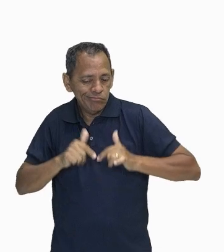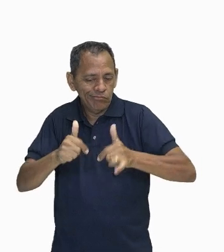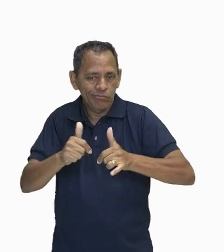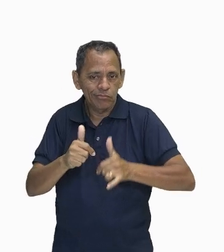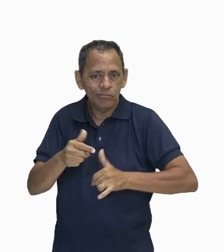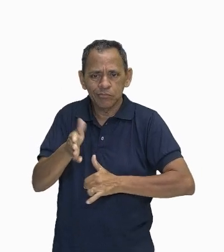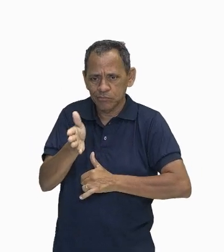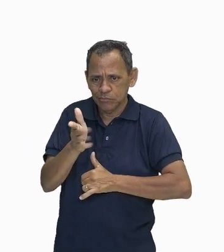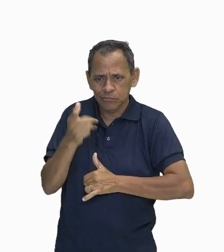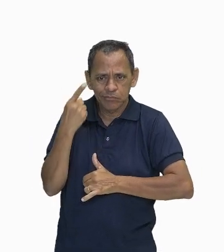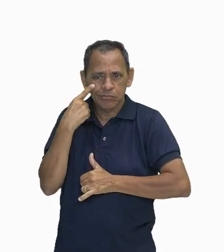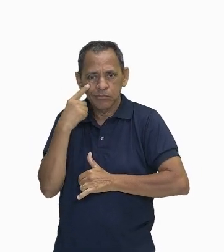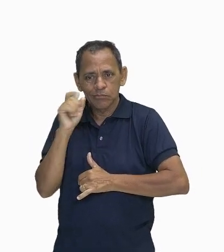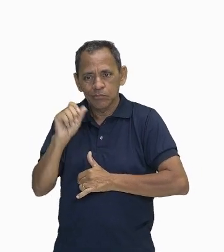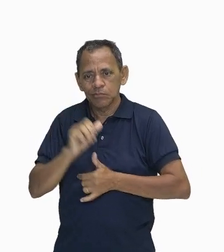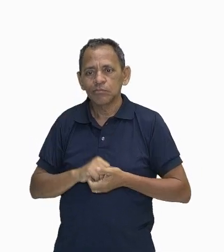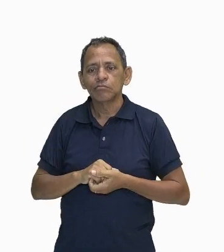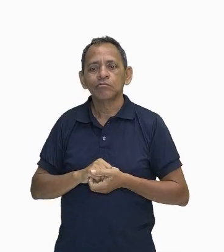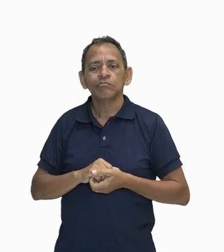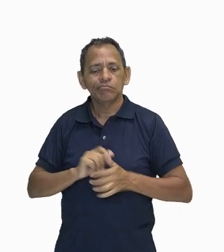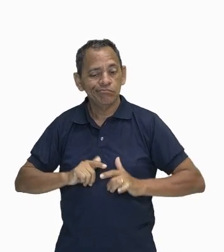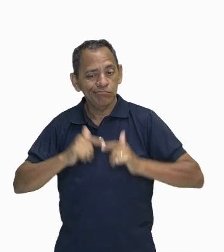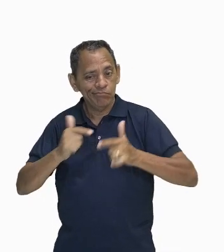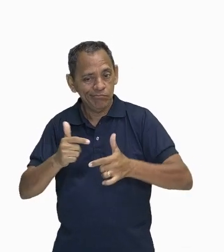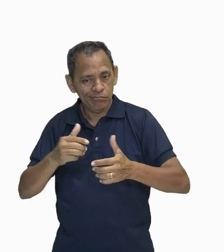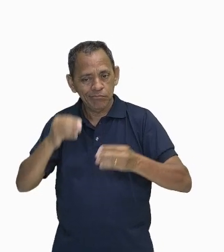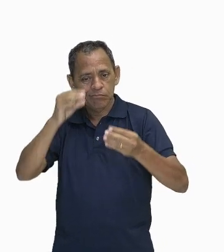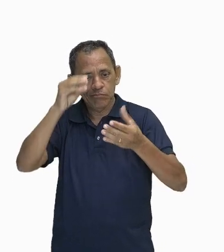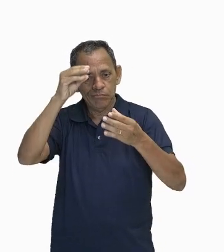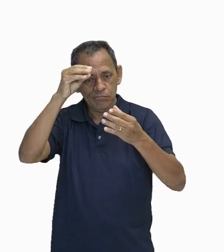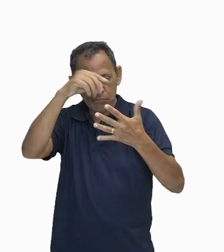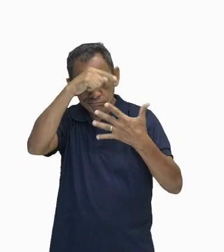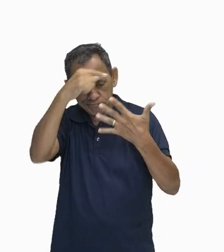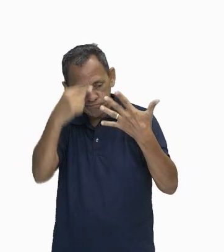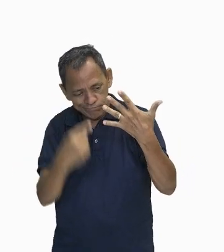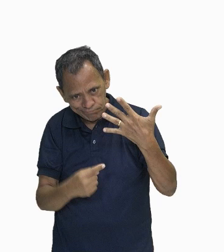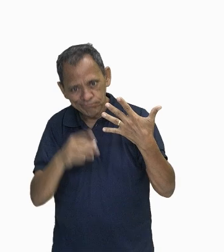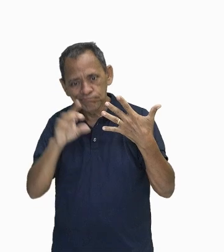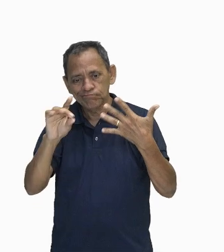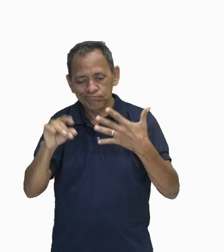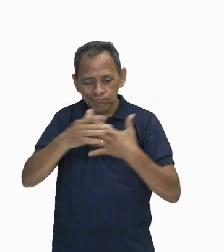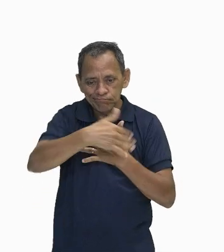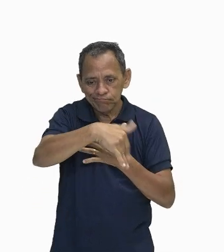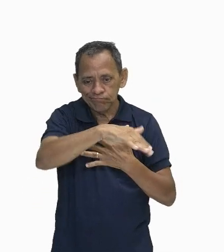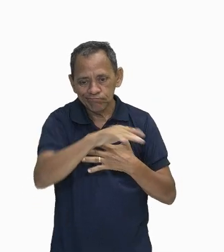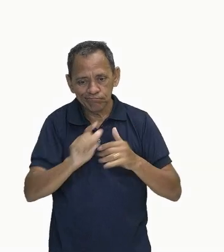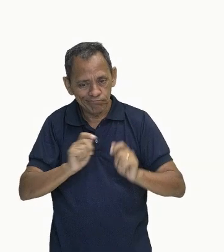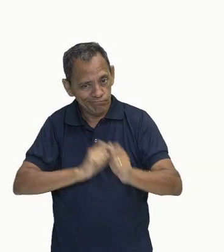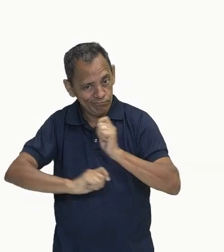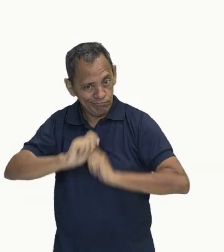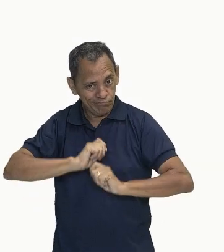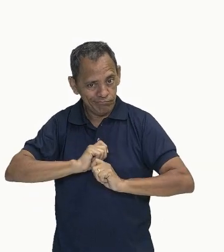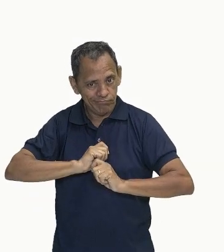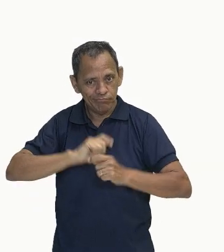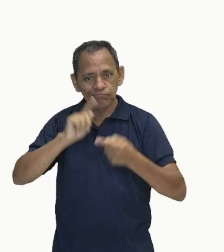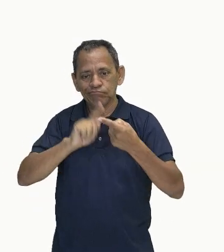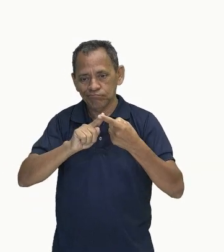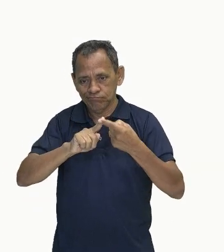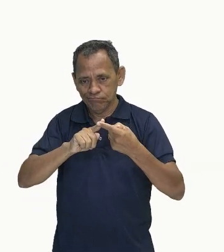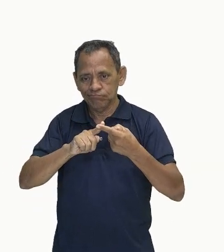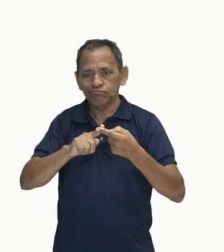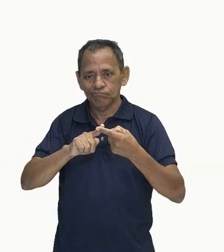vimos as atividades compondo cada um dos setores, né, ali da economia, estamos ainda no setor primário, tá